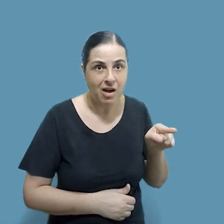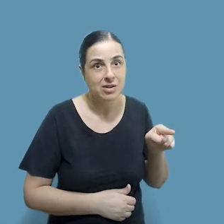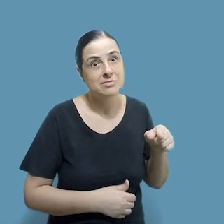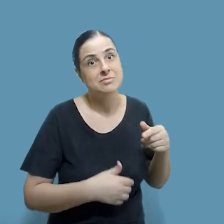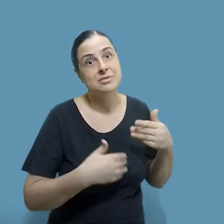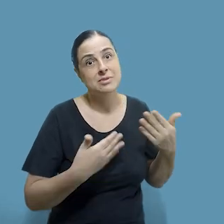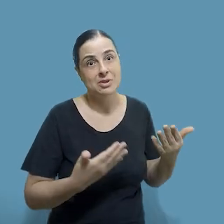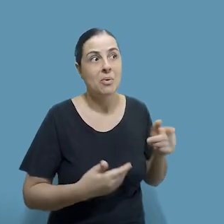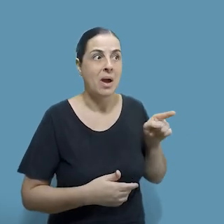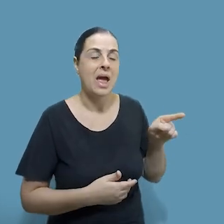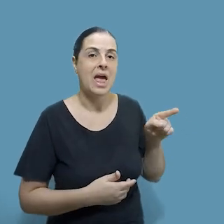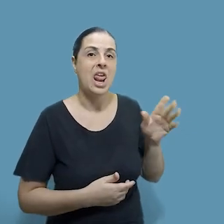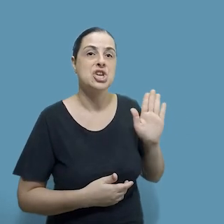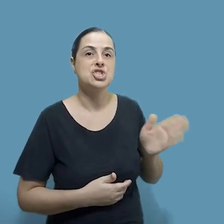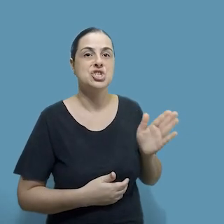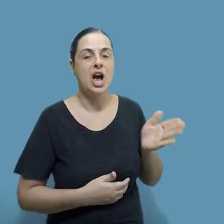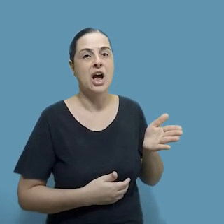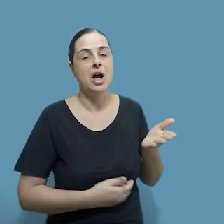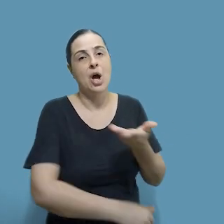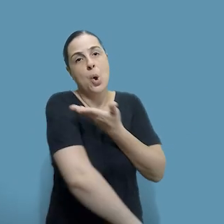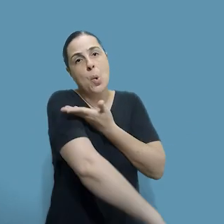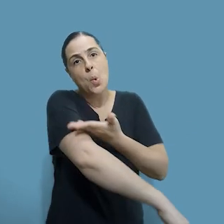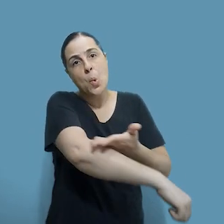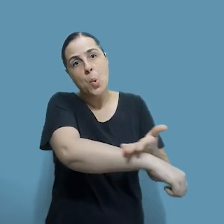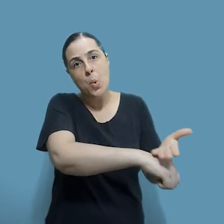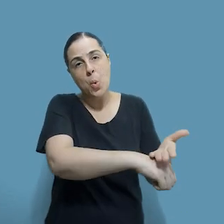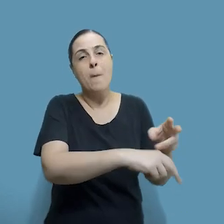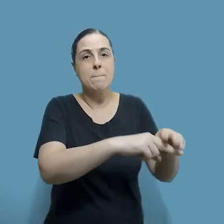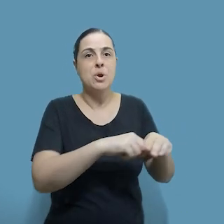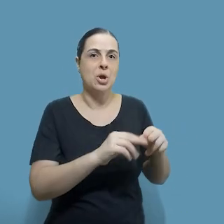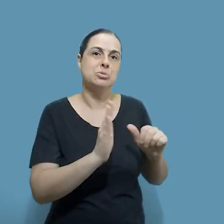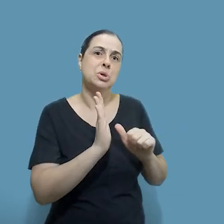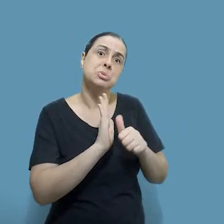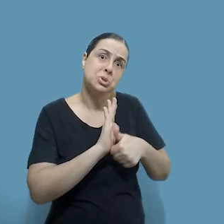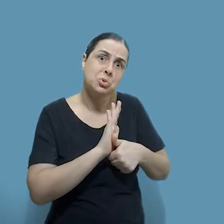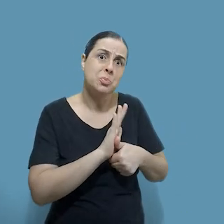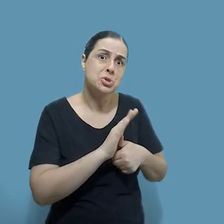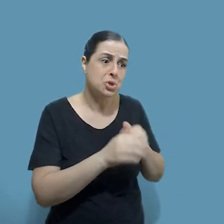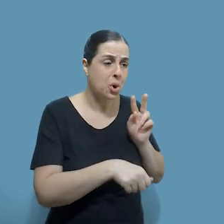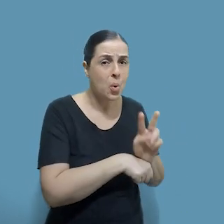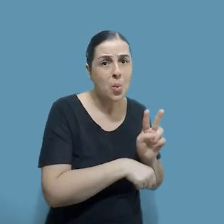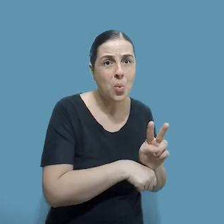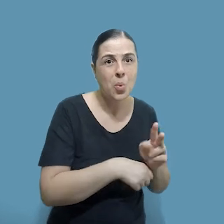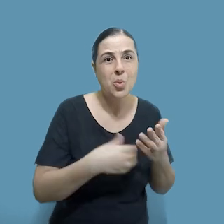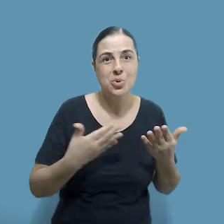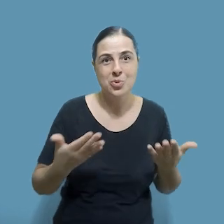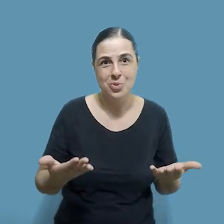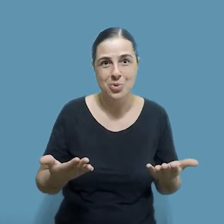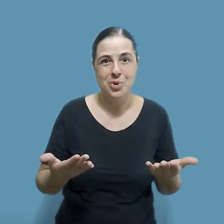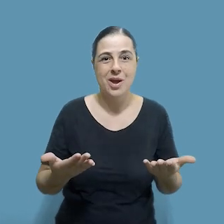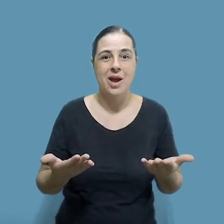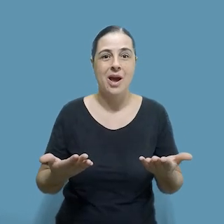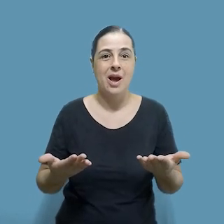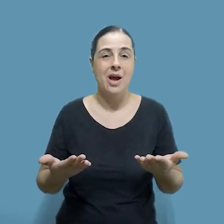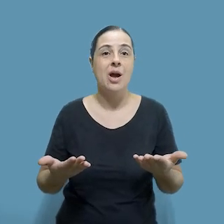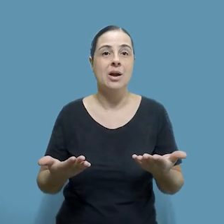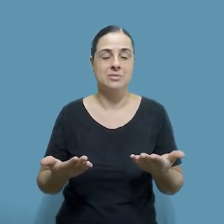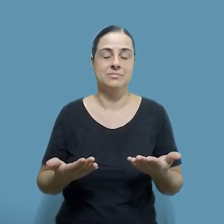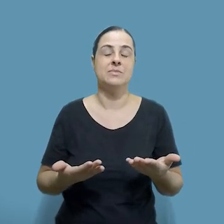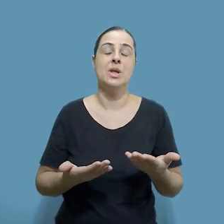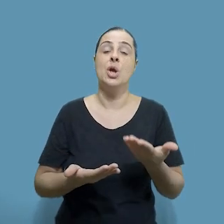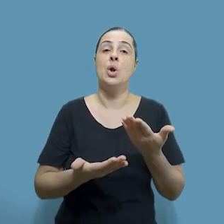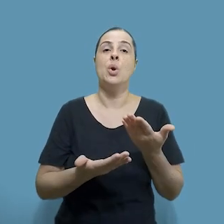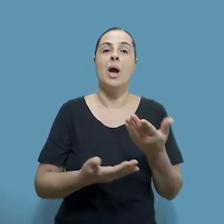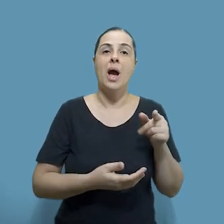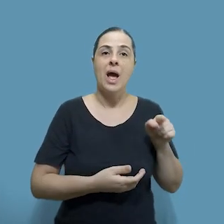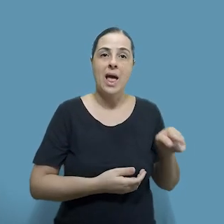estava síndrome de Down. A minha avó tinha feito o curso normal, como se chamava, agora se chama magistério,